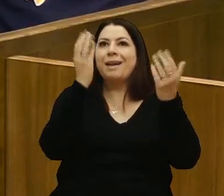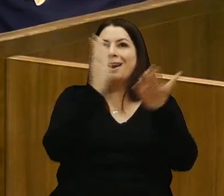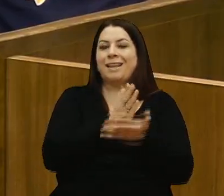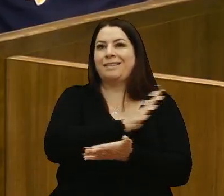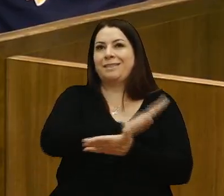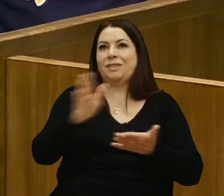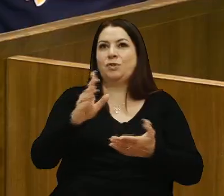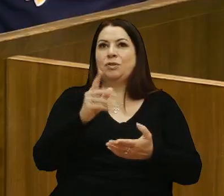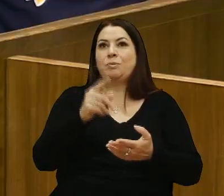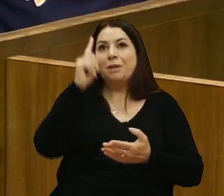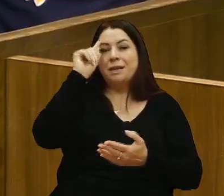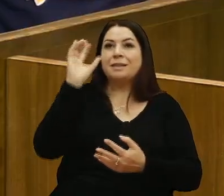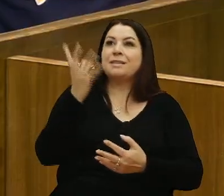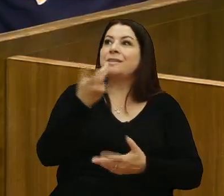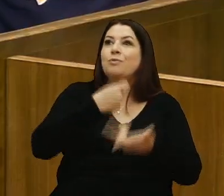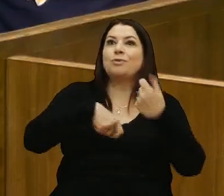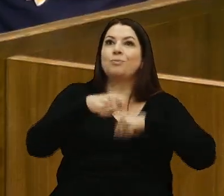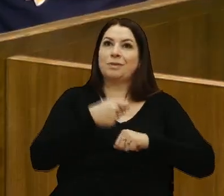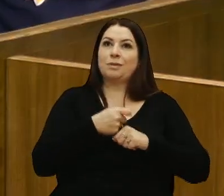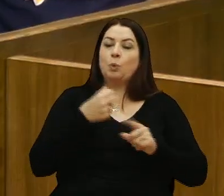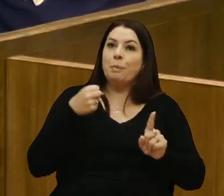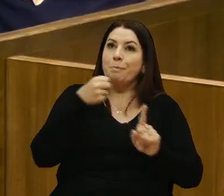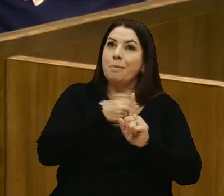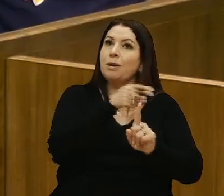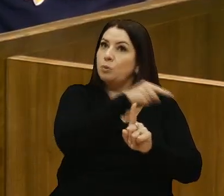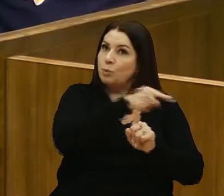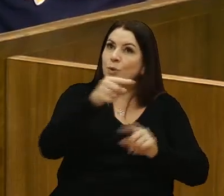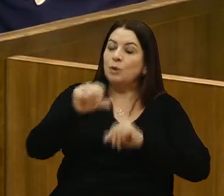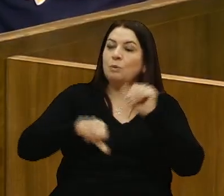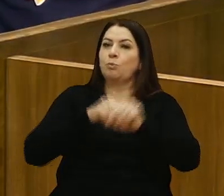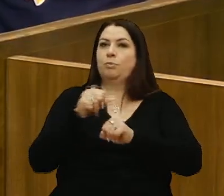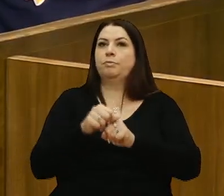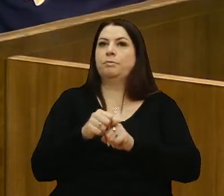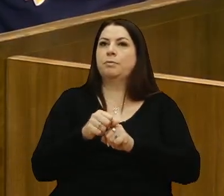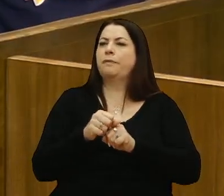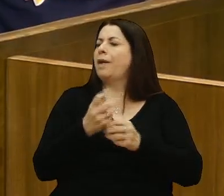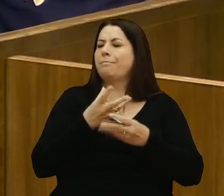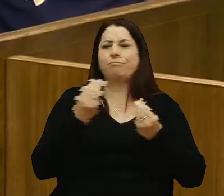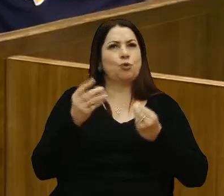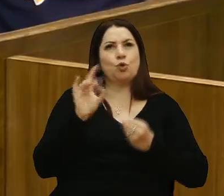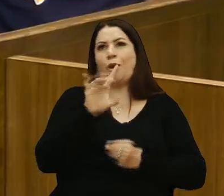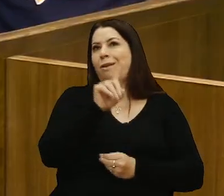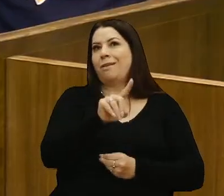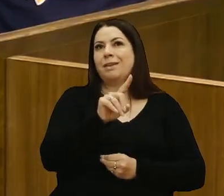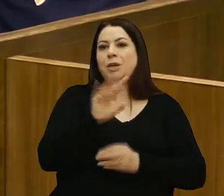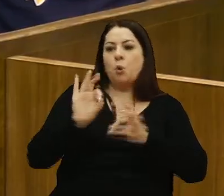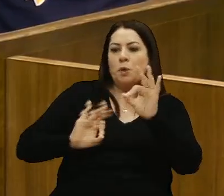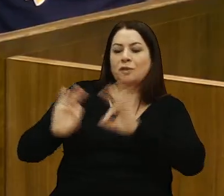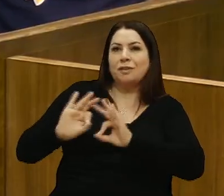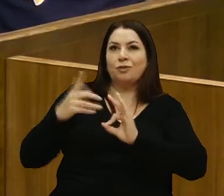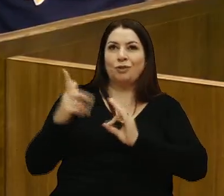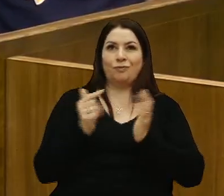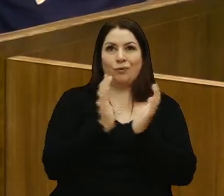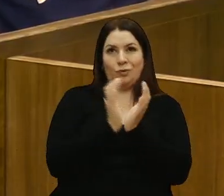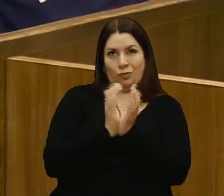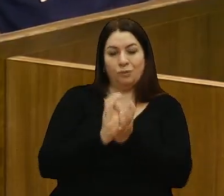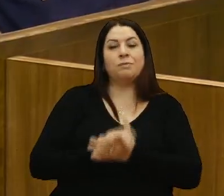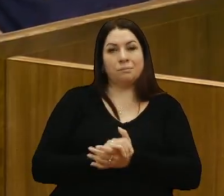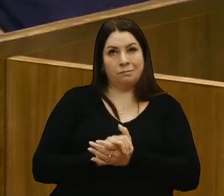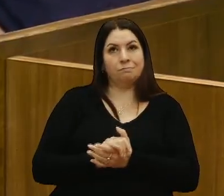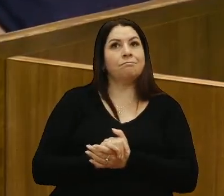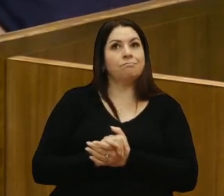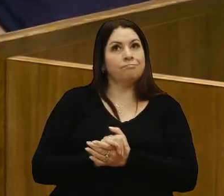decisão administrativa. O impacto dessa mudança vai muito além da reorganização de turmas.